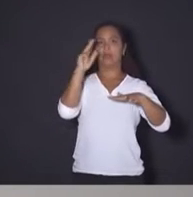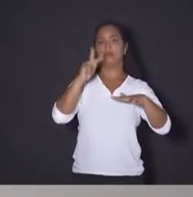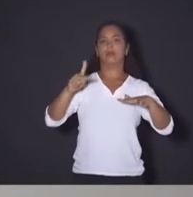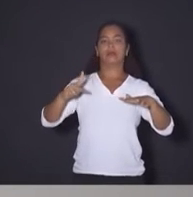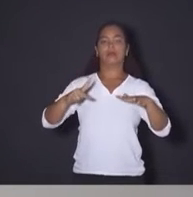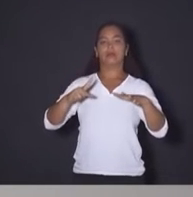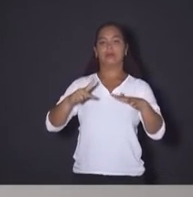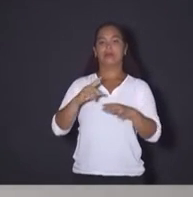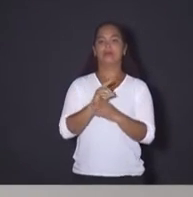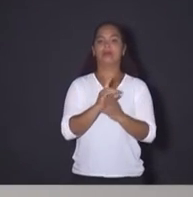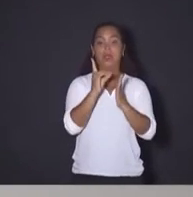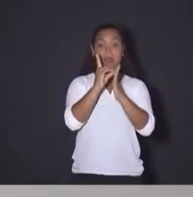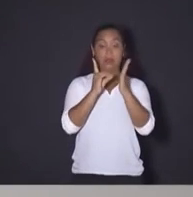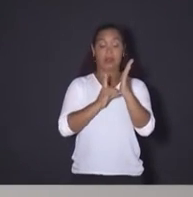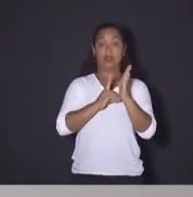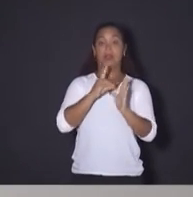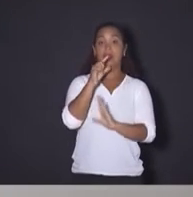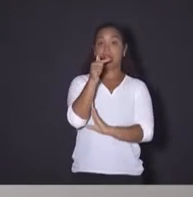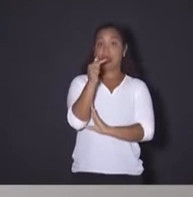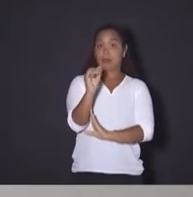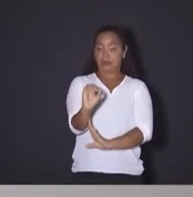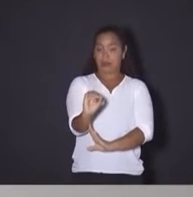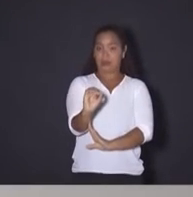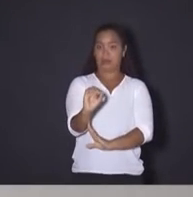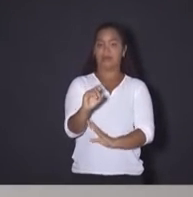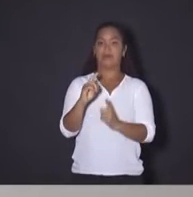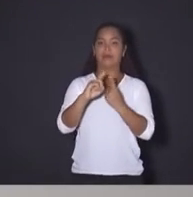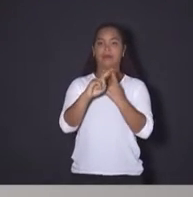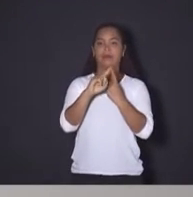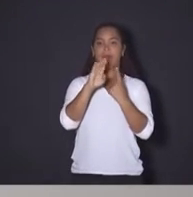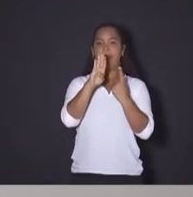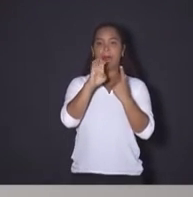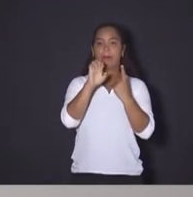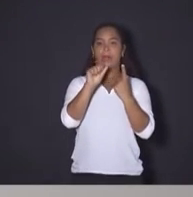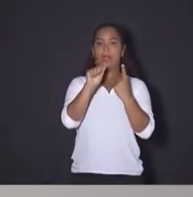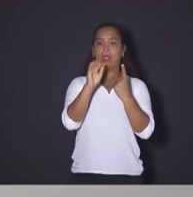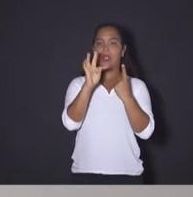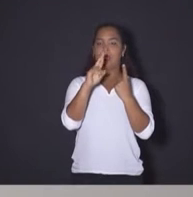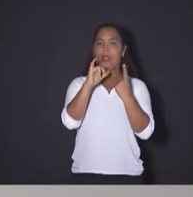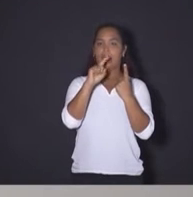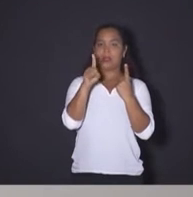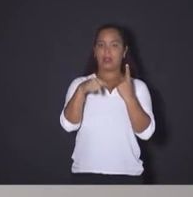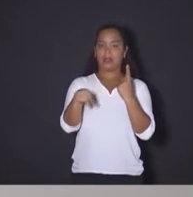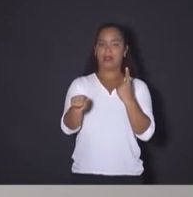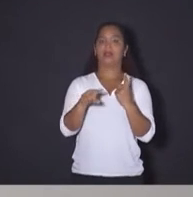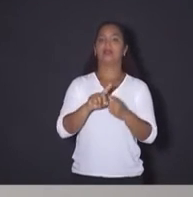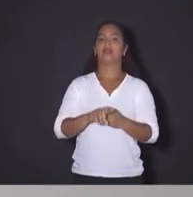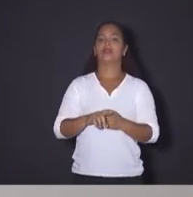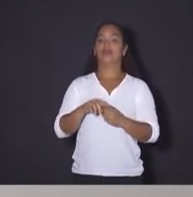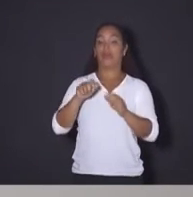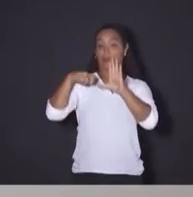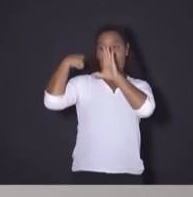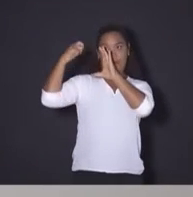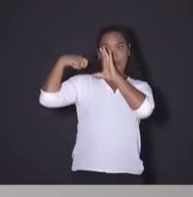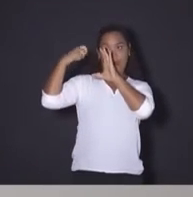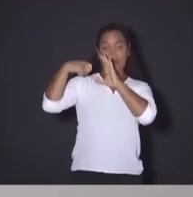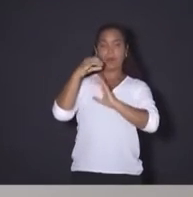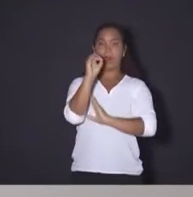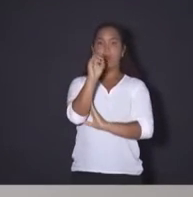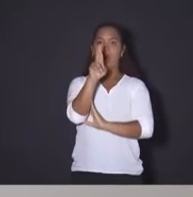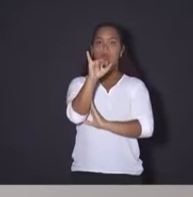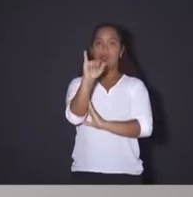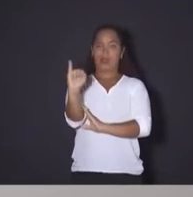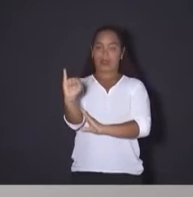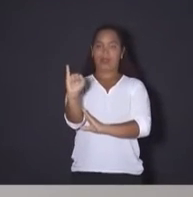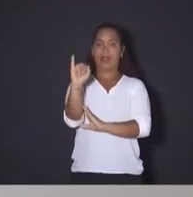80 pra cá primeiro beatriz nascimento aquela que produzir o filme original e que nos fez